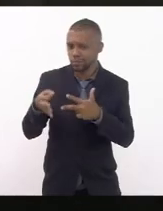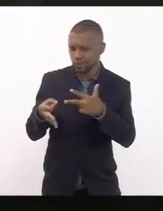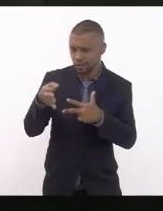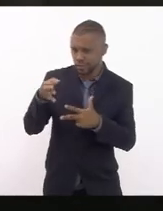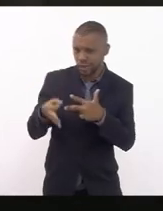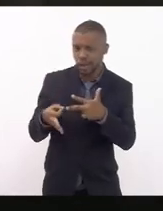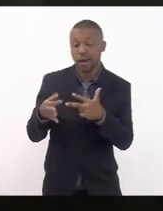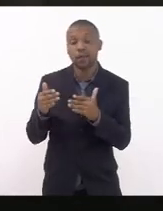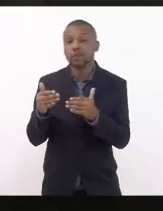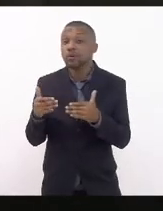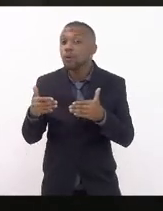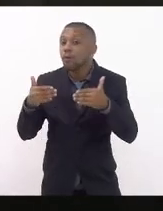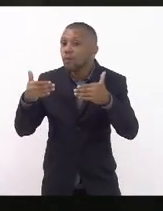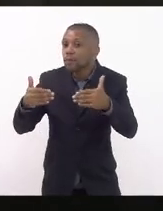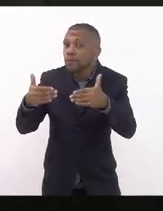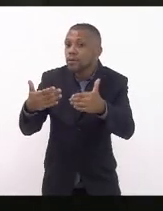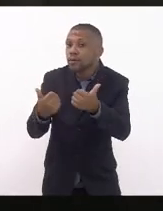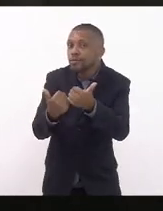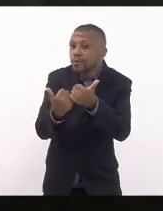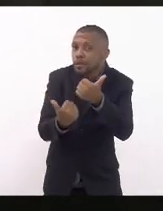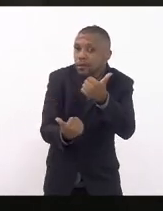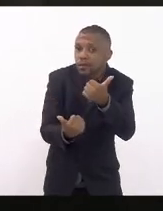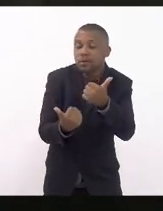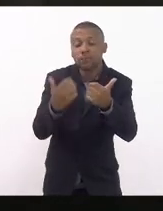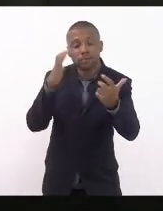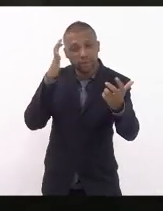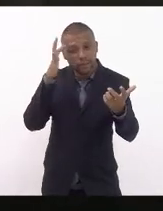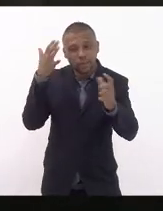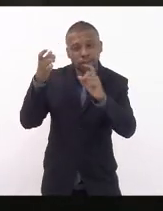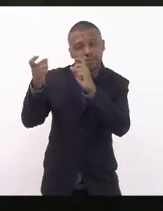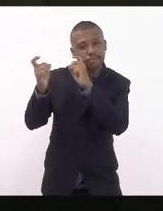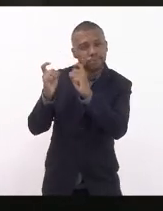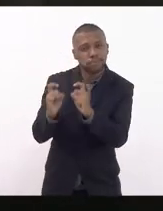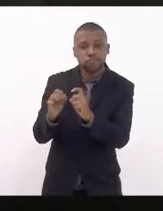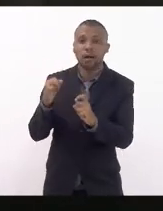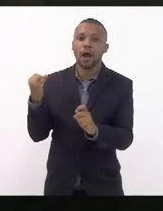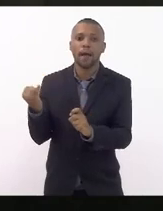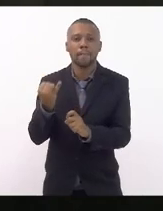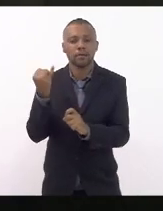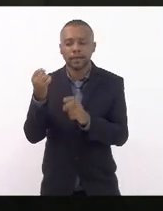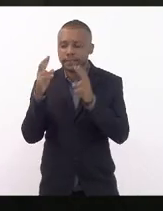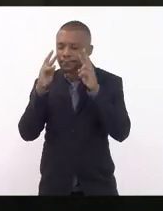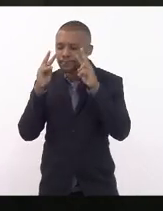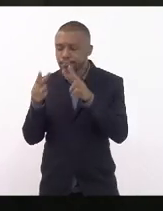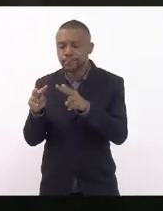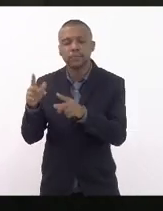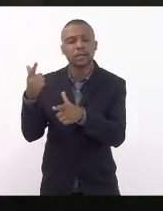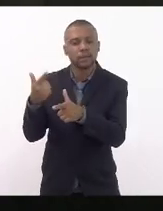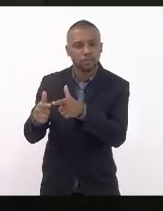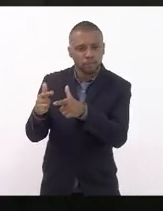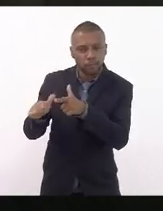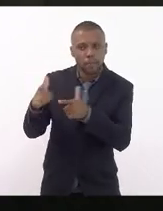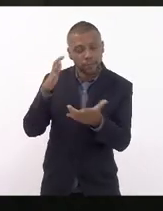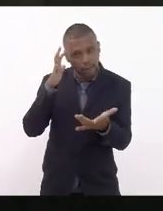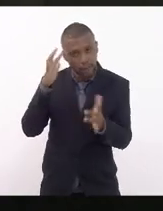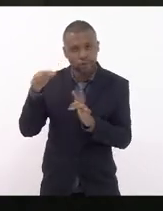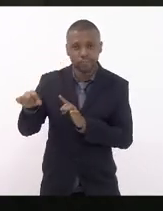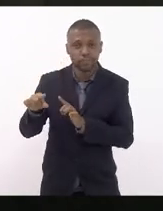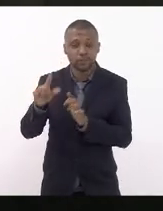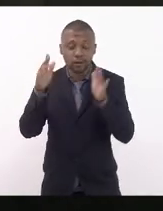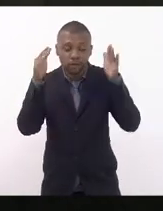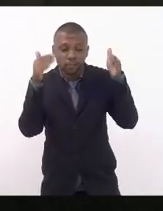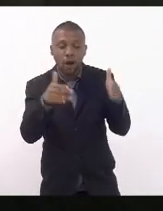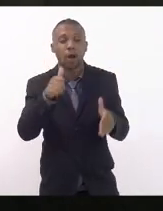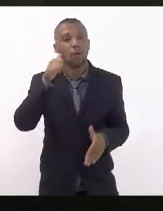os ministros decidiram a importância dessa questão para as